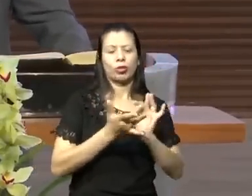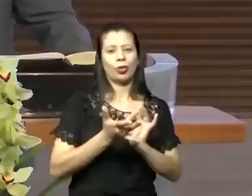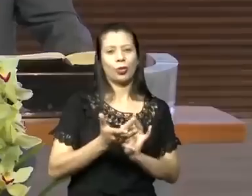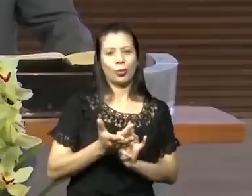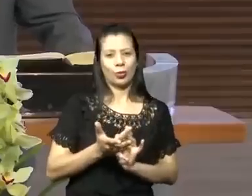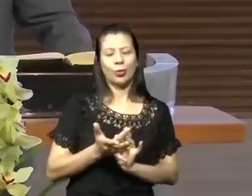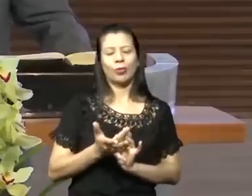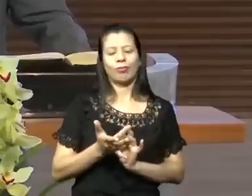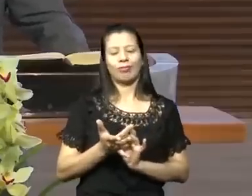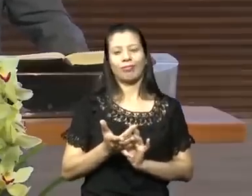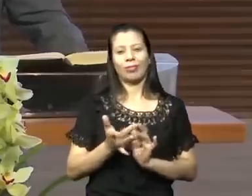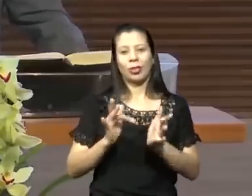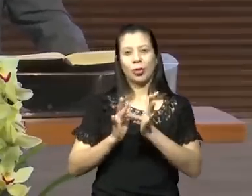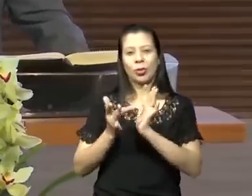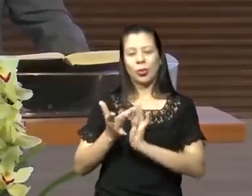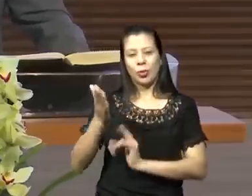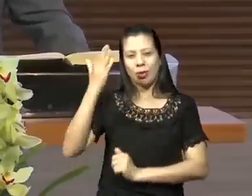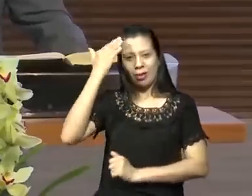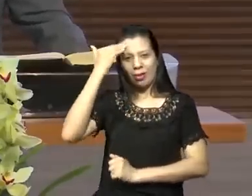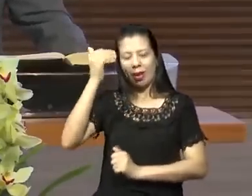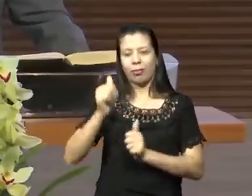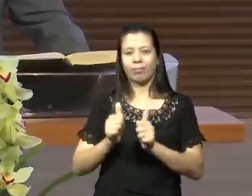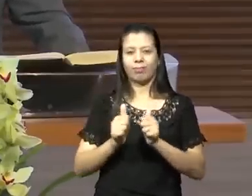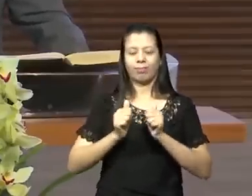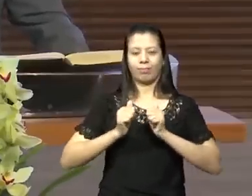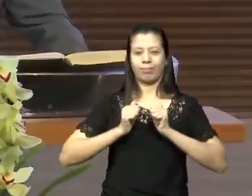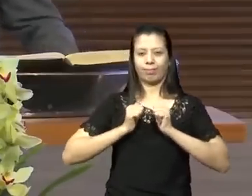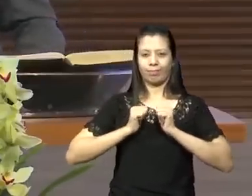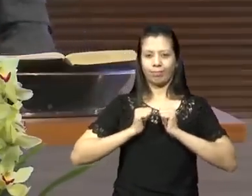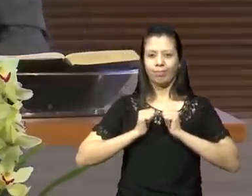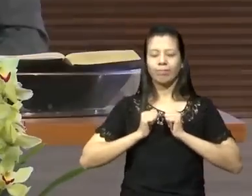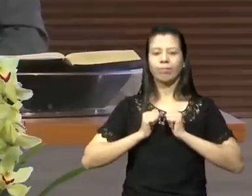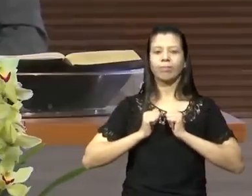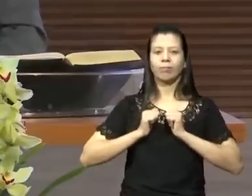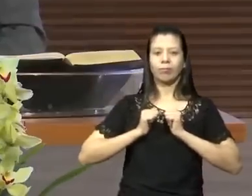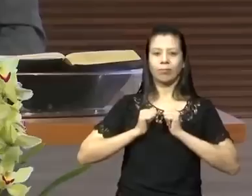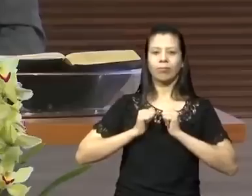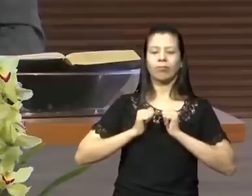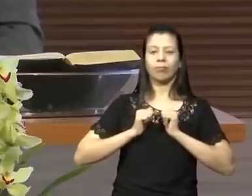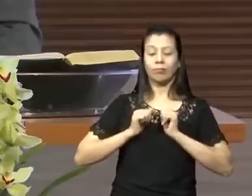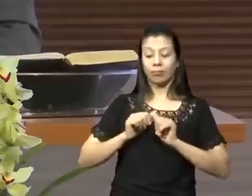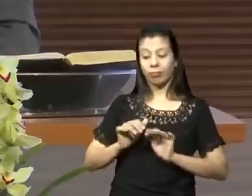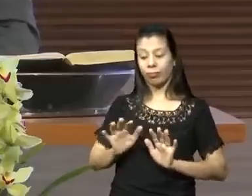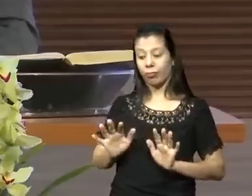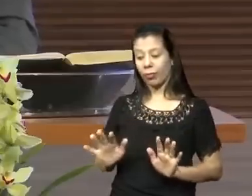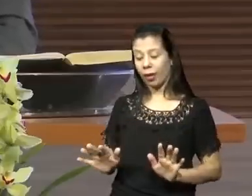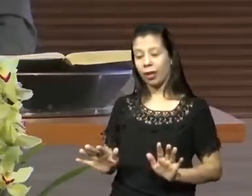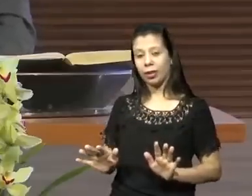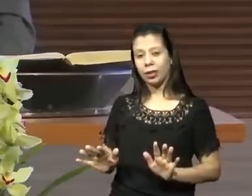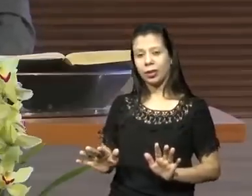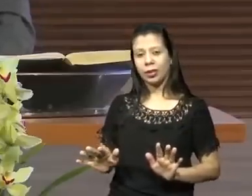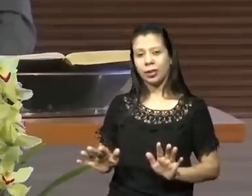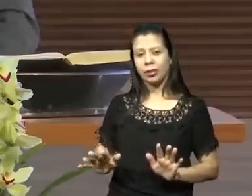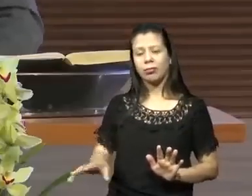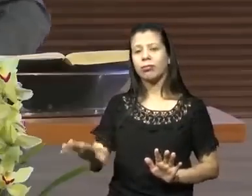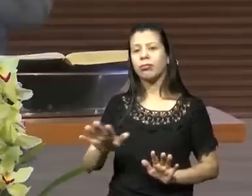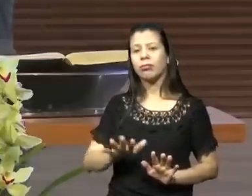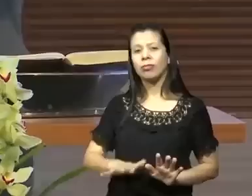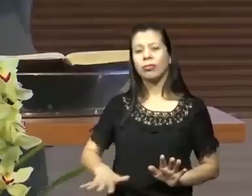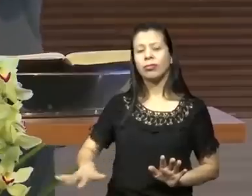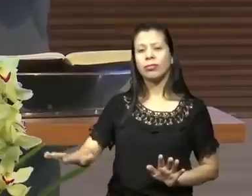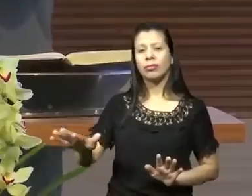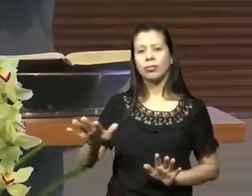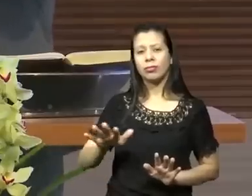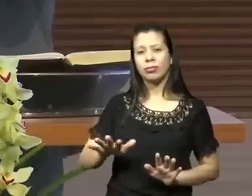perecereis no vosso pecado para onde eu vou vós não podeis ir você